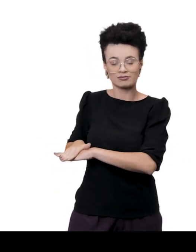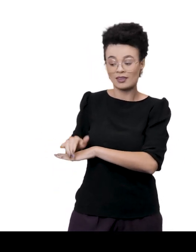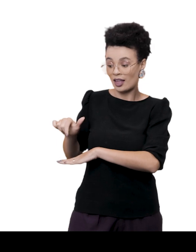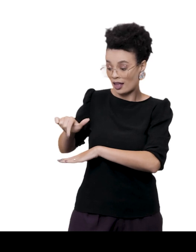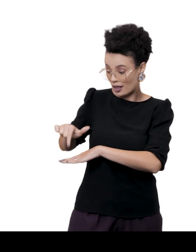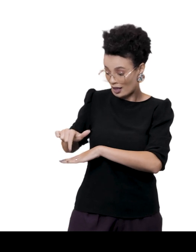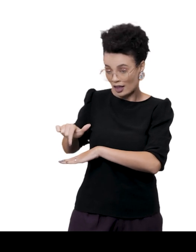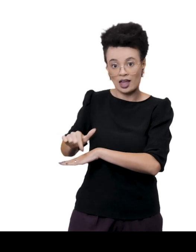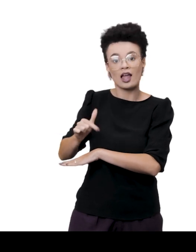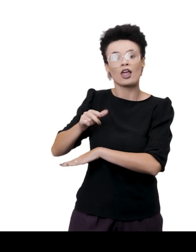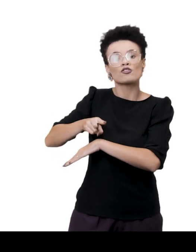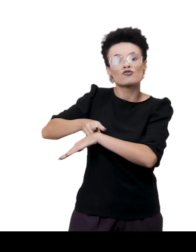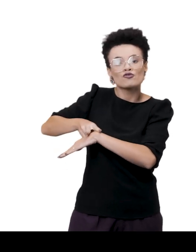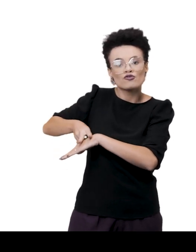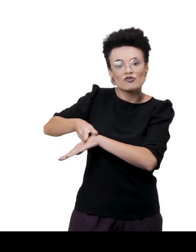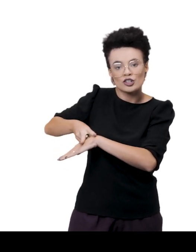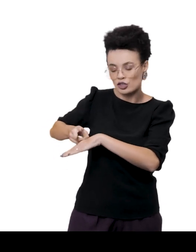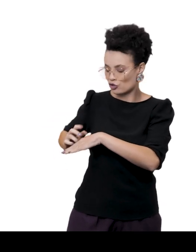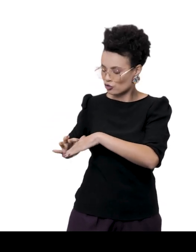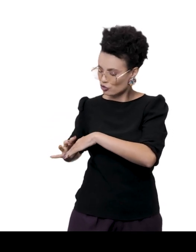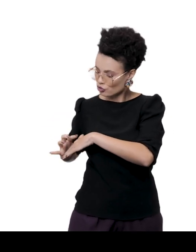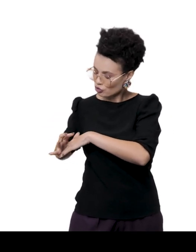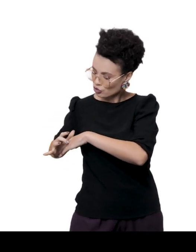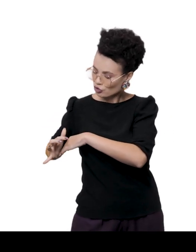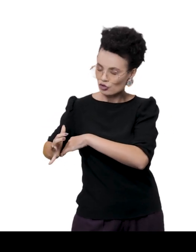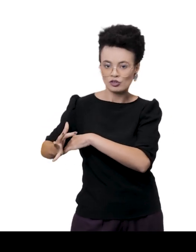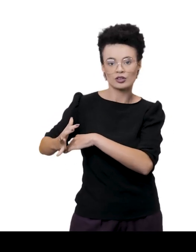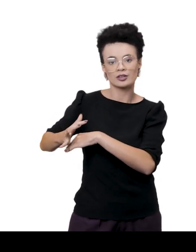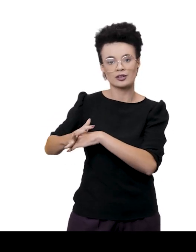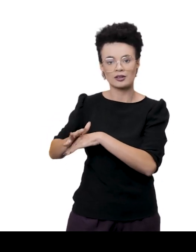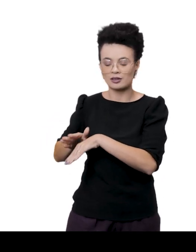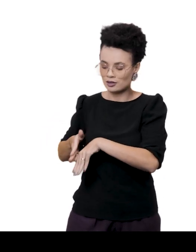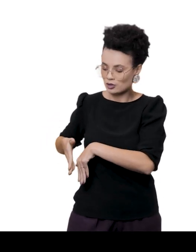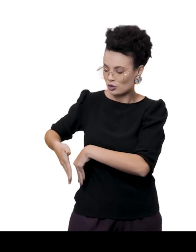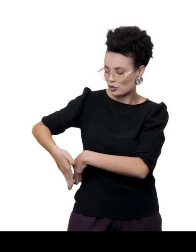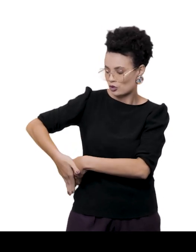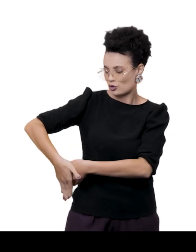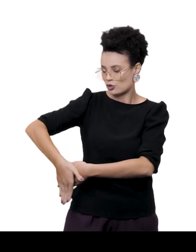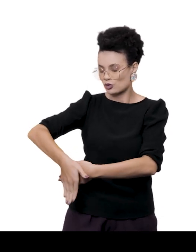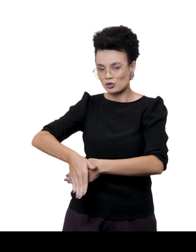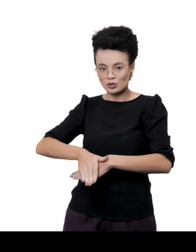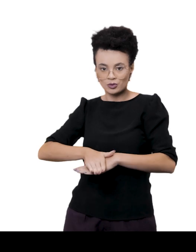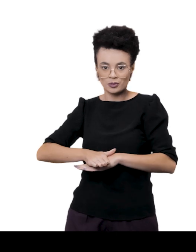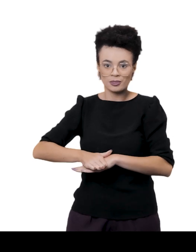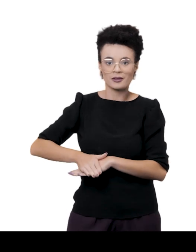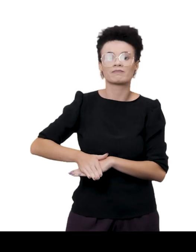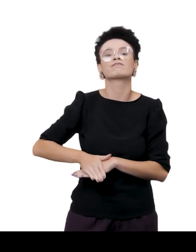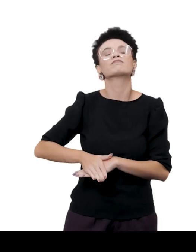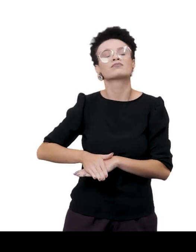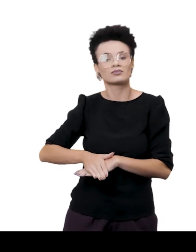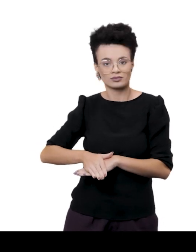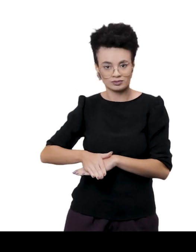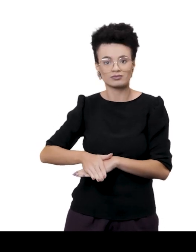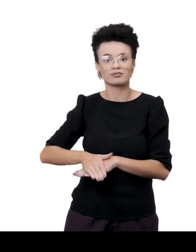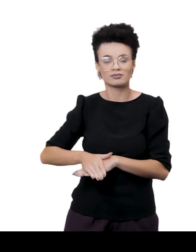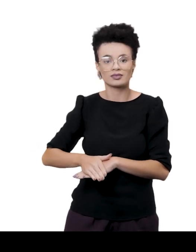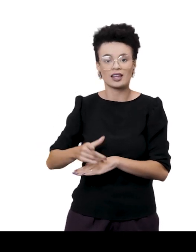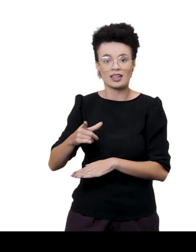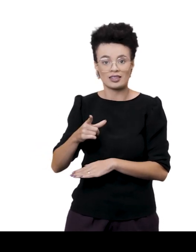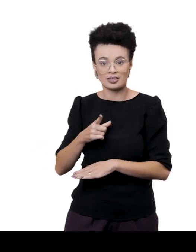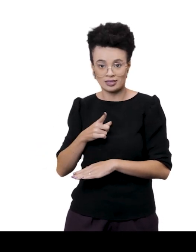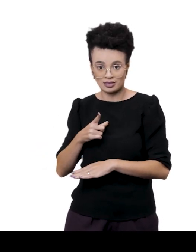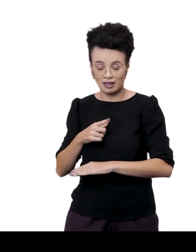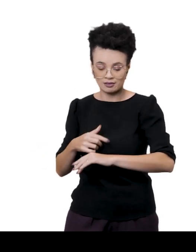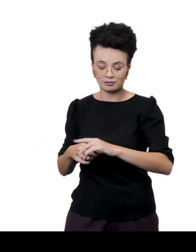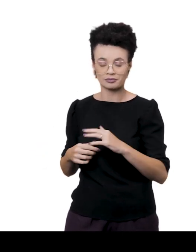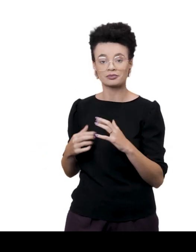corpo, visto de frente, exibe escamas esverdeadas que cobrem a cauda, elegantemente dobrada para seu lado